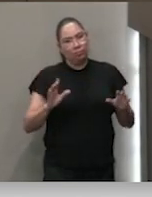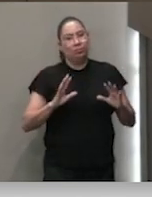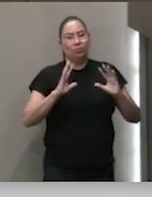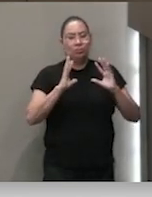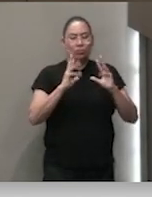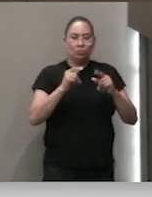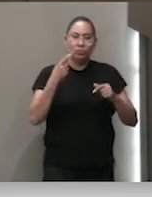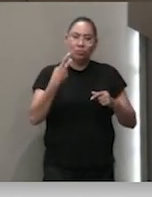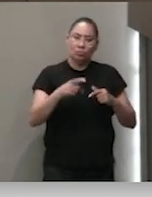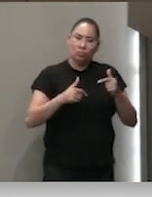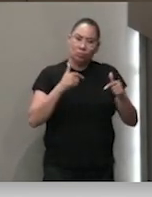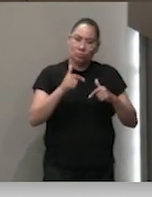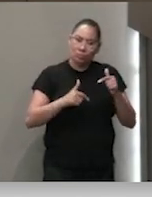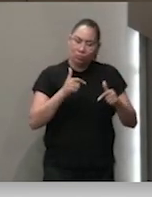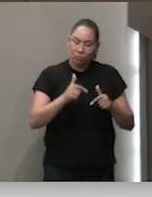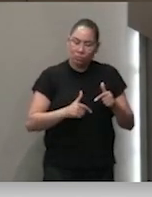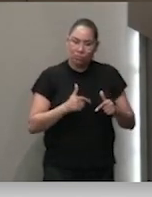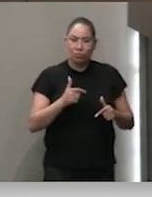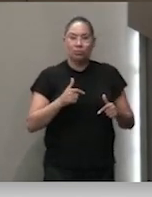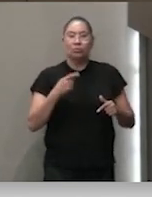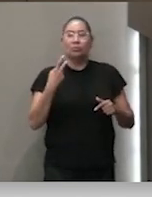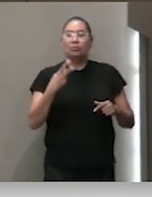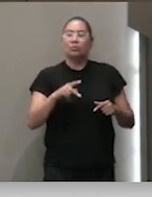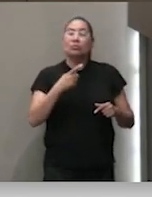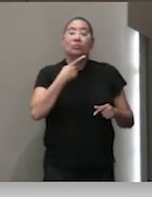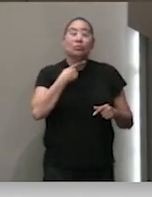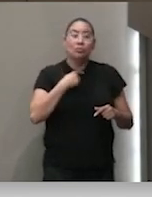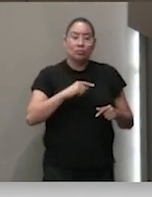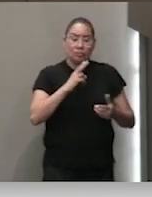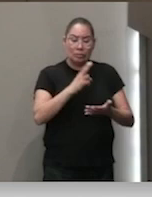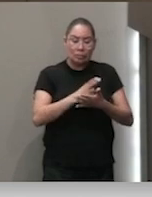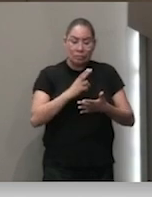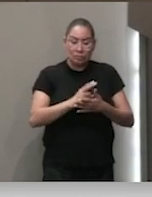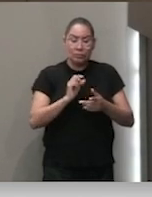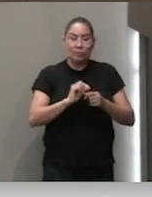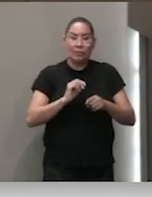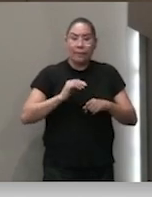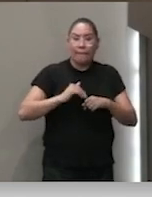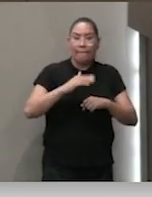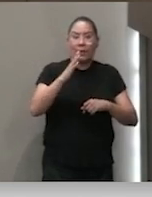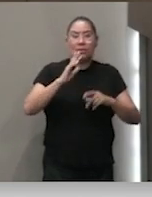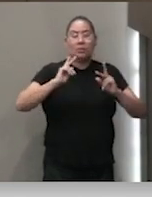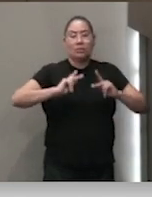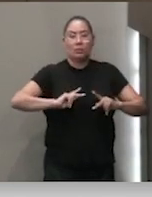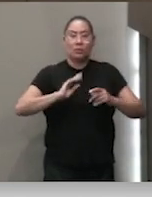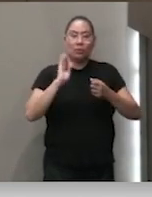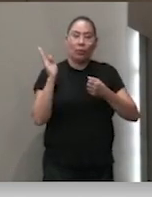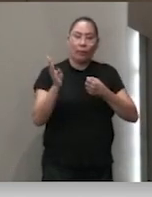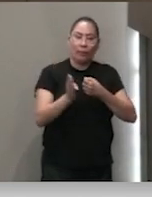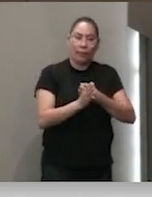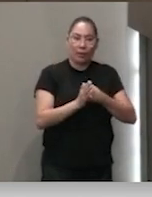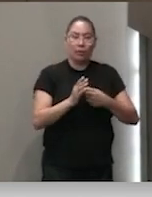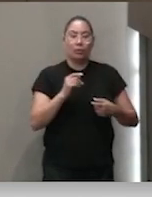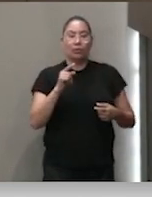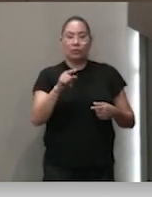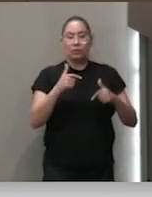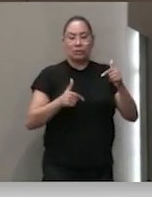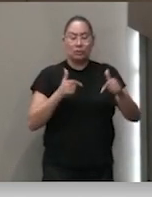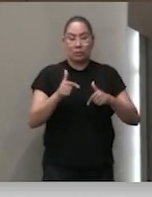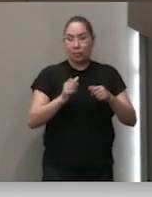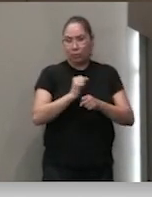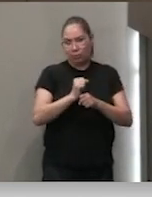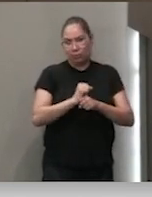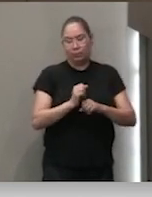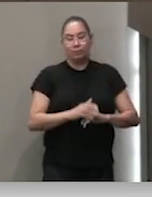seu trabalho, a sua energia, sua vontade de fazer mais e melhor pelas pessoas de bairro, de vila, né, na qual o senhor trabalhou muitos últimos